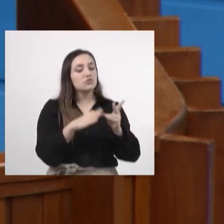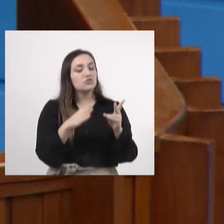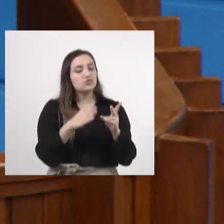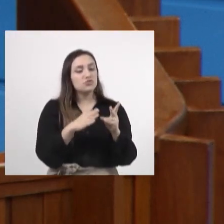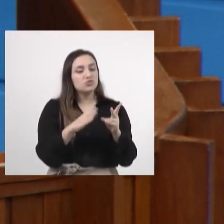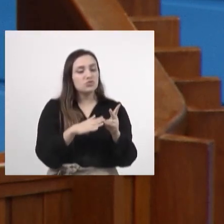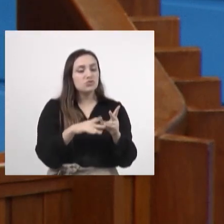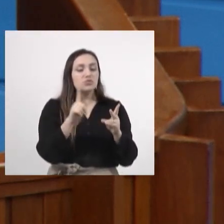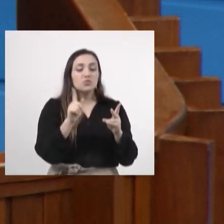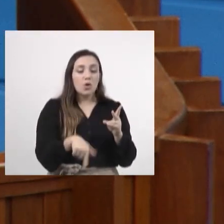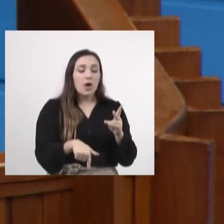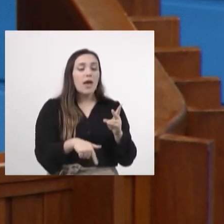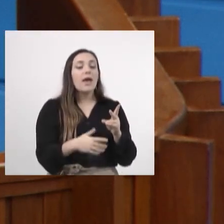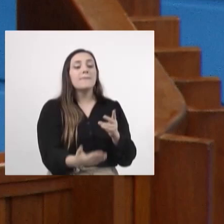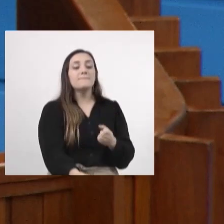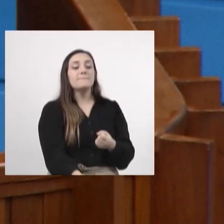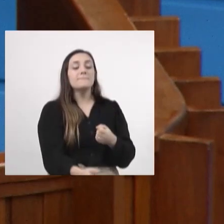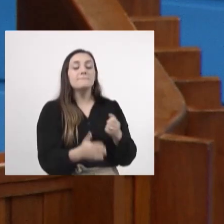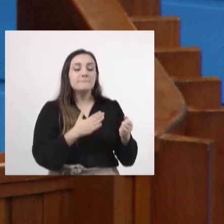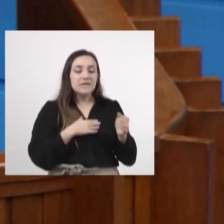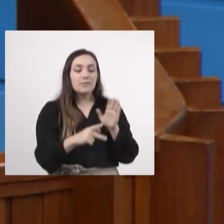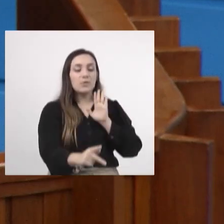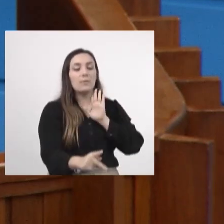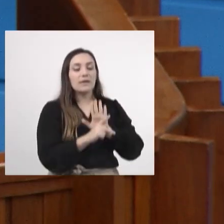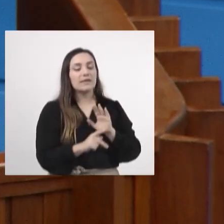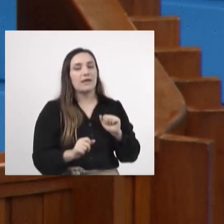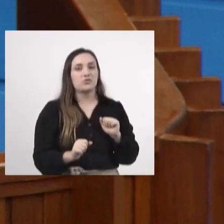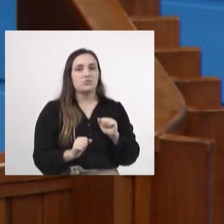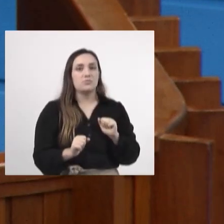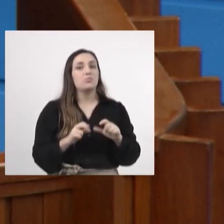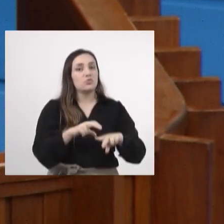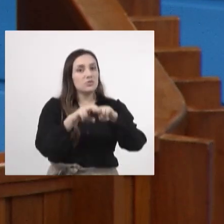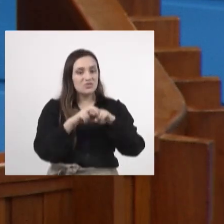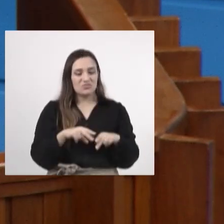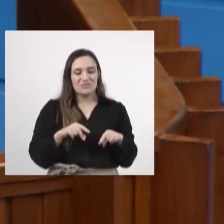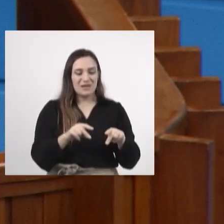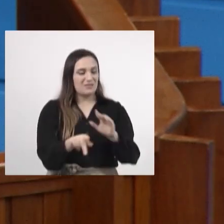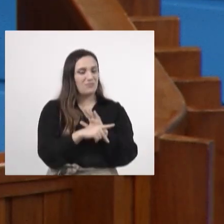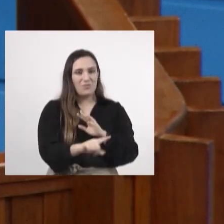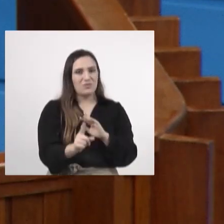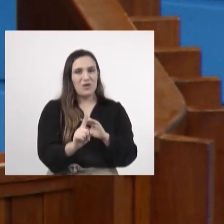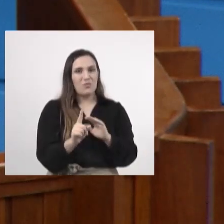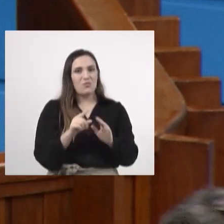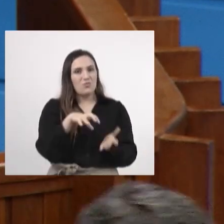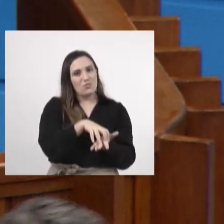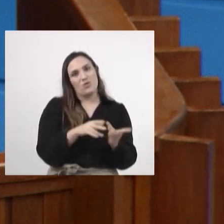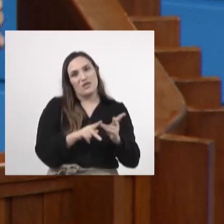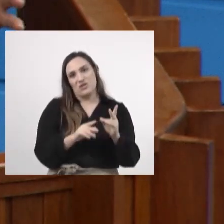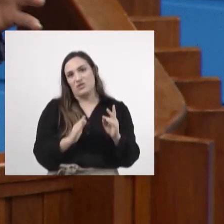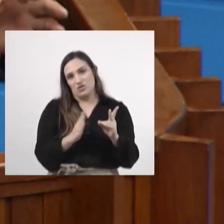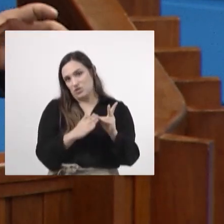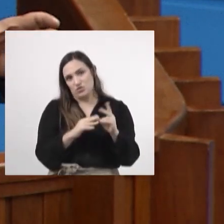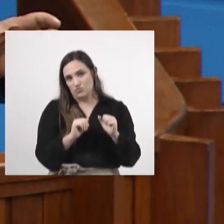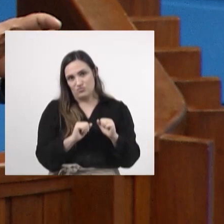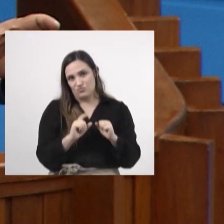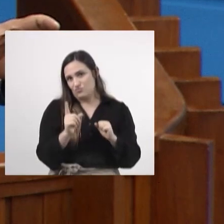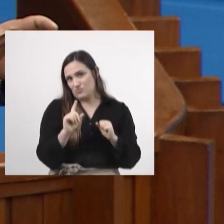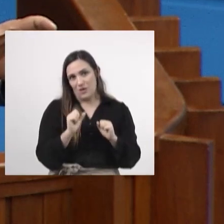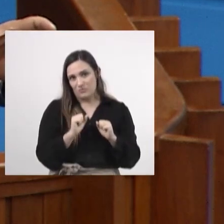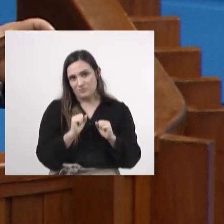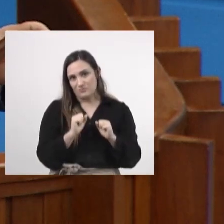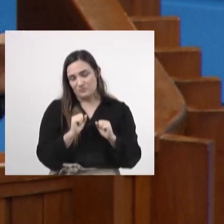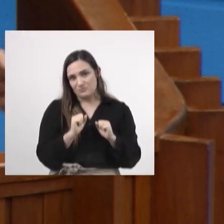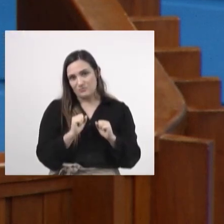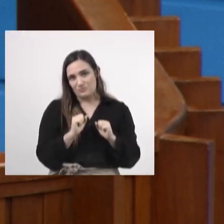uso frutuário do governo central, que é o governo federal. Então, mesmo que a PEC for